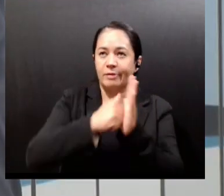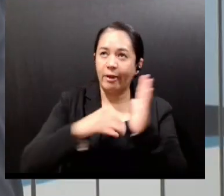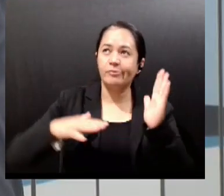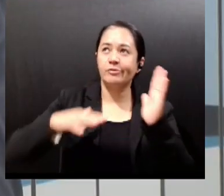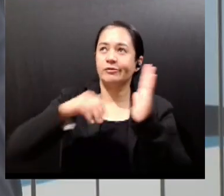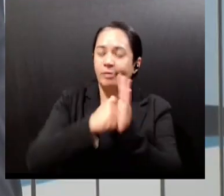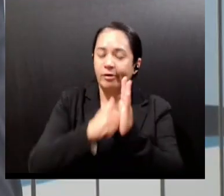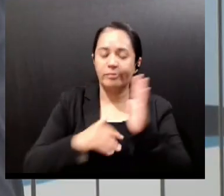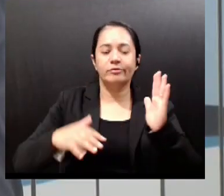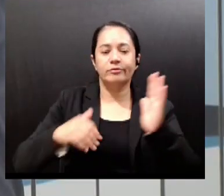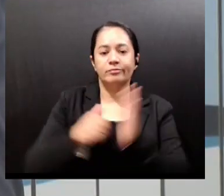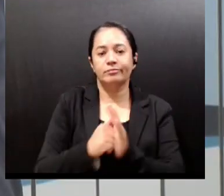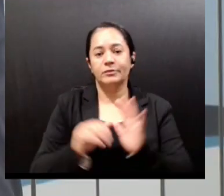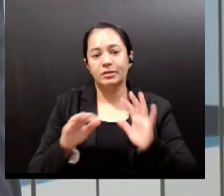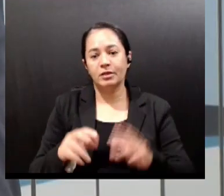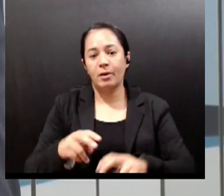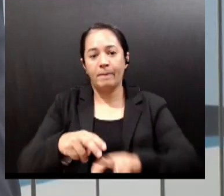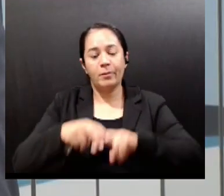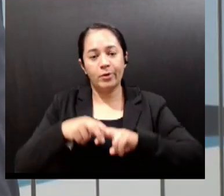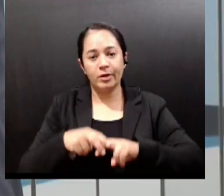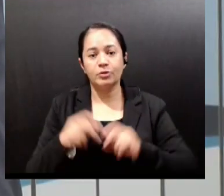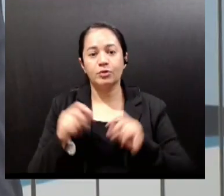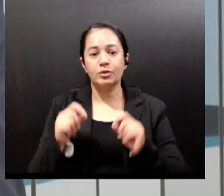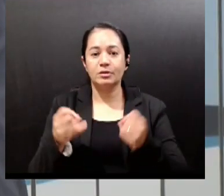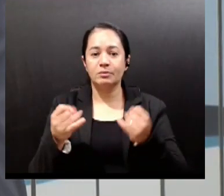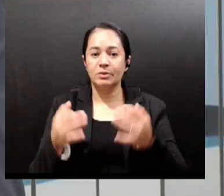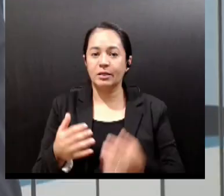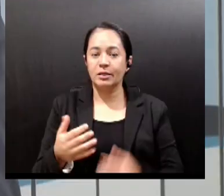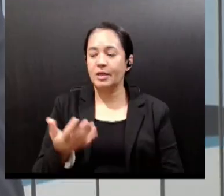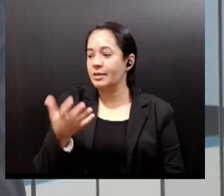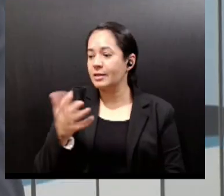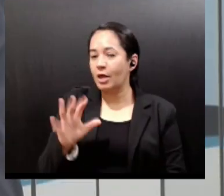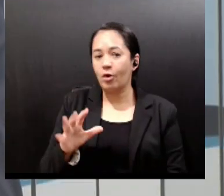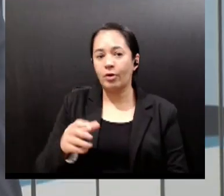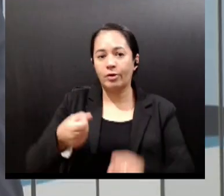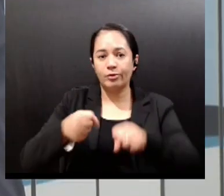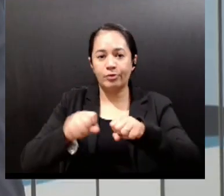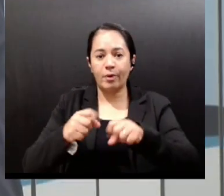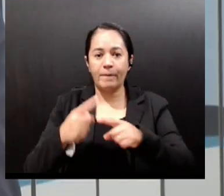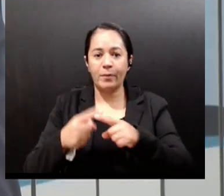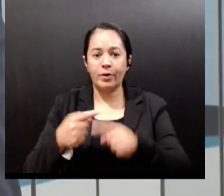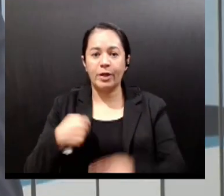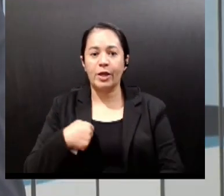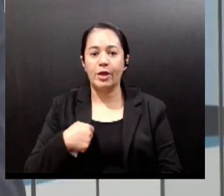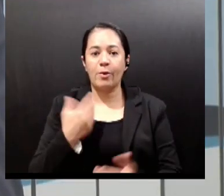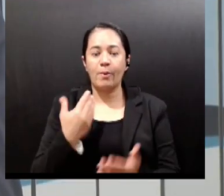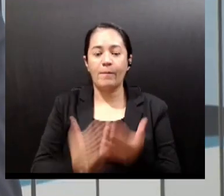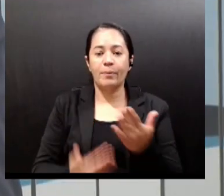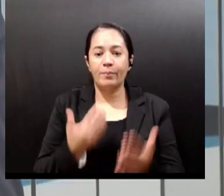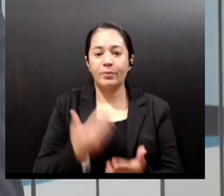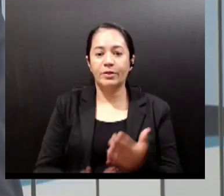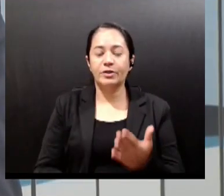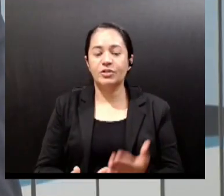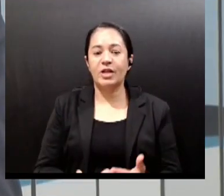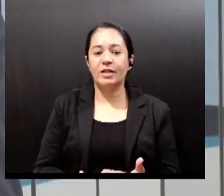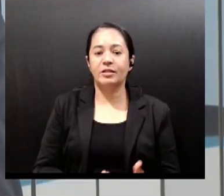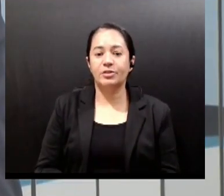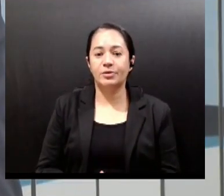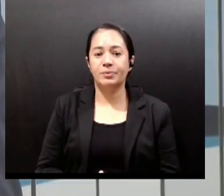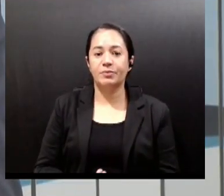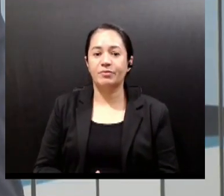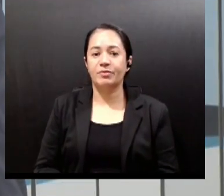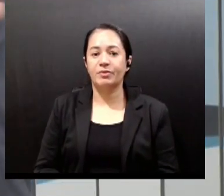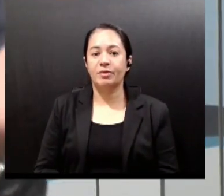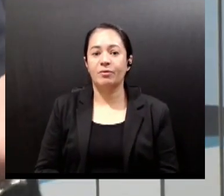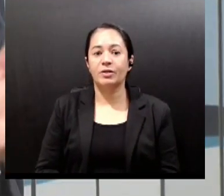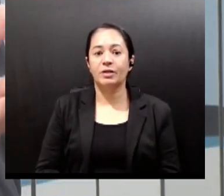está na verdade querendo falar, não quero motocicleta porque eu estou perdendo muitos passageiros nos